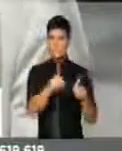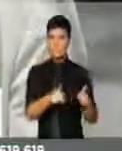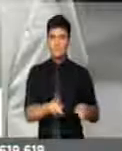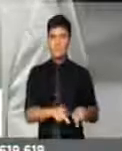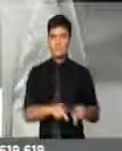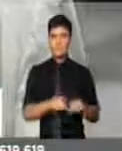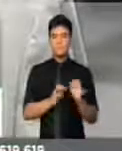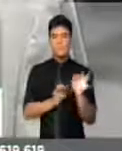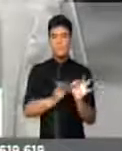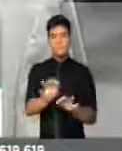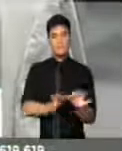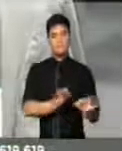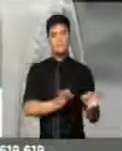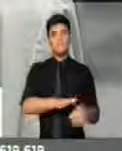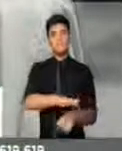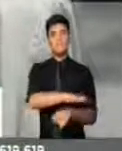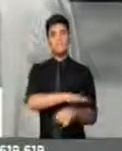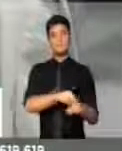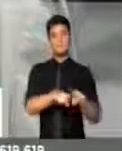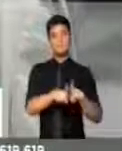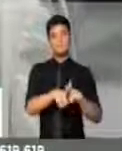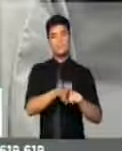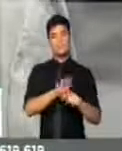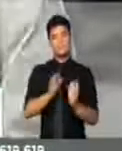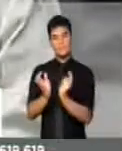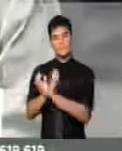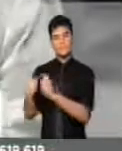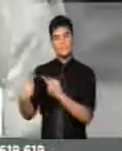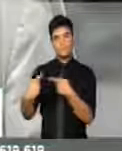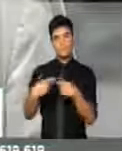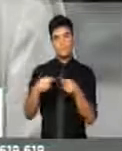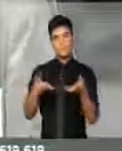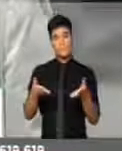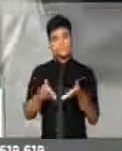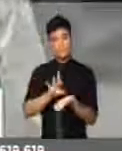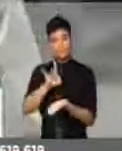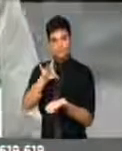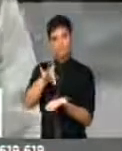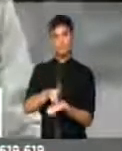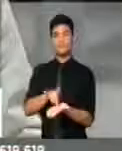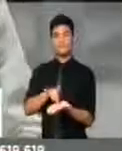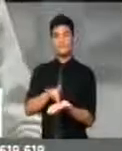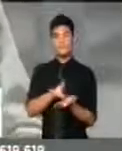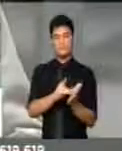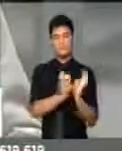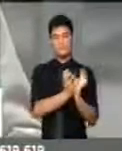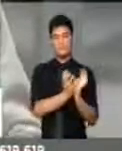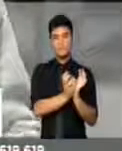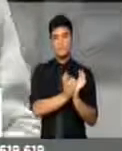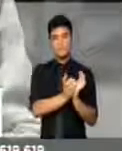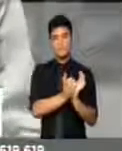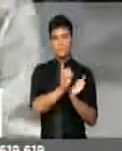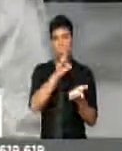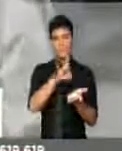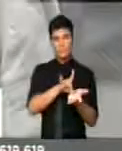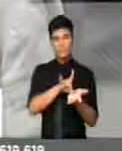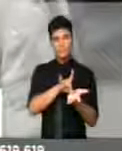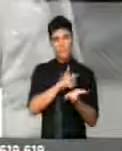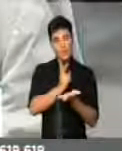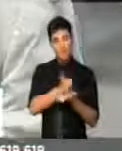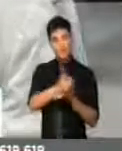governabilidade e que a oposição, agora definitiva, não feche as portas para o